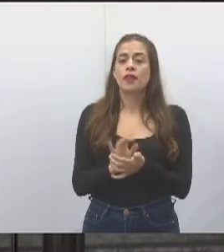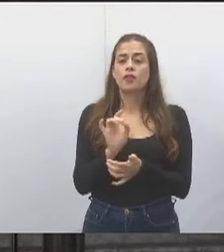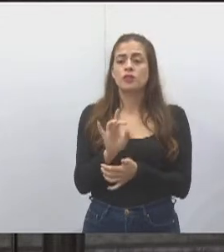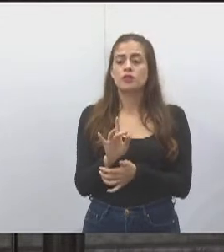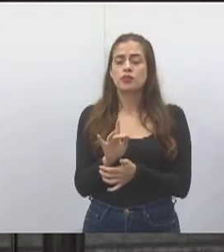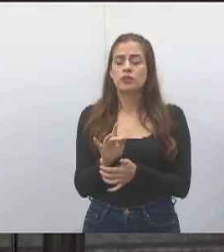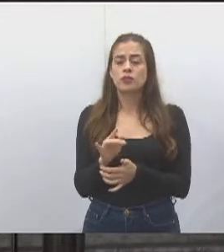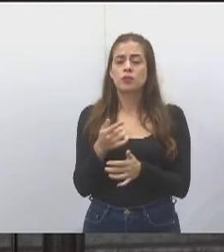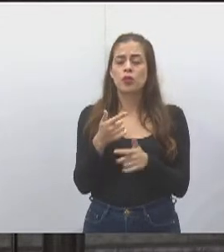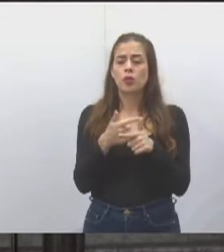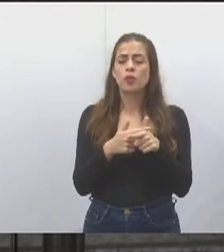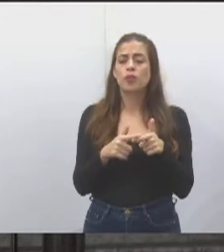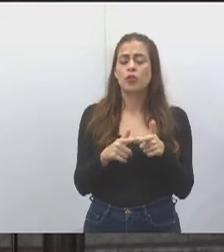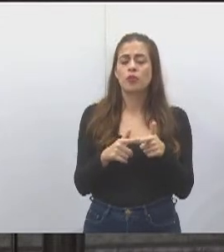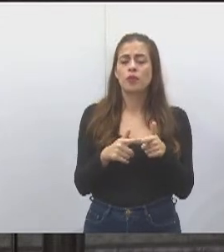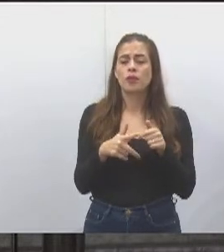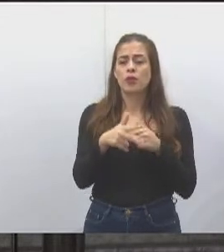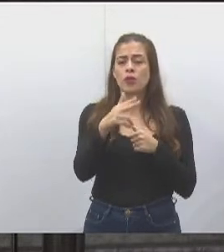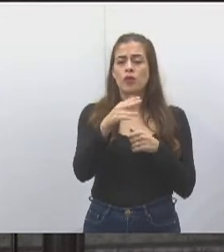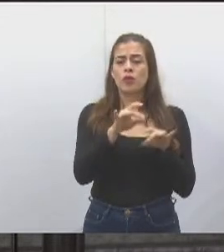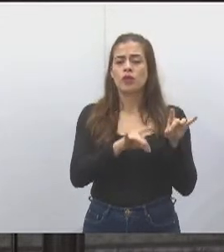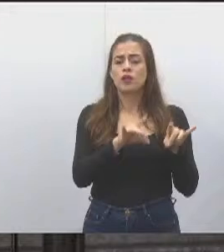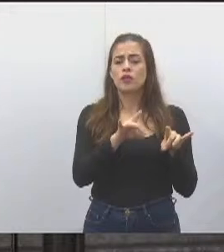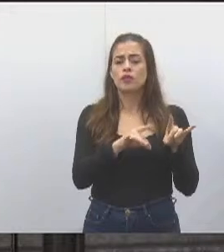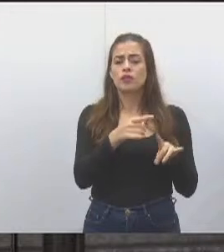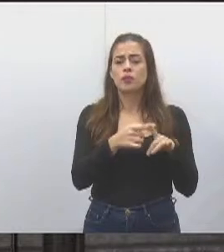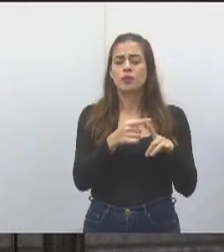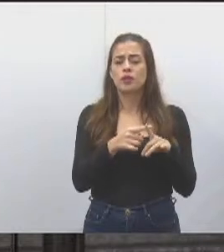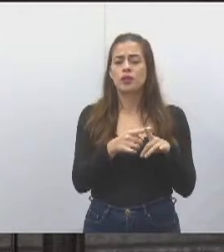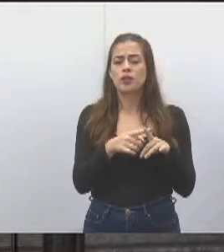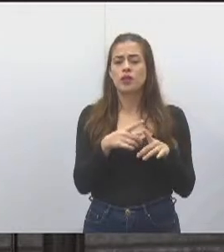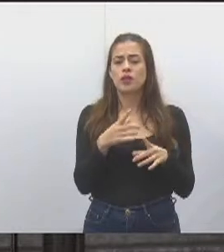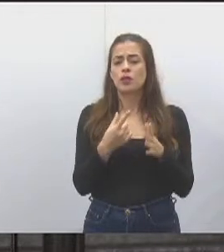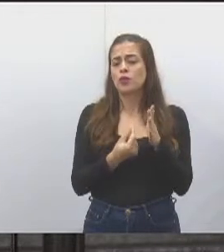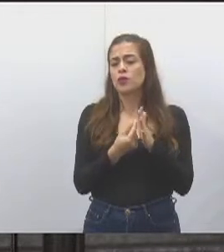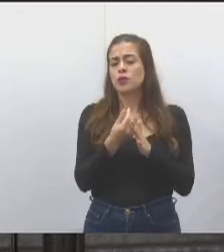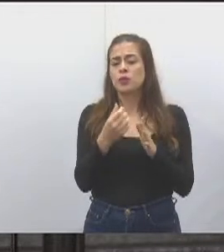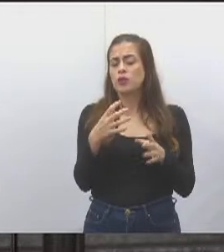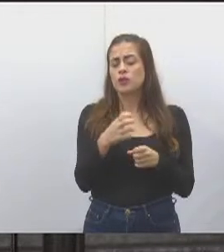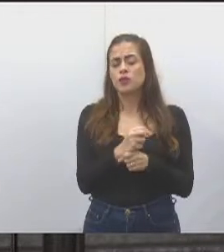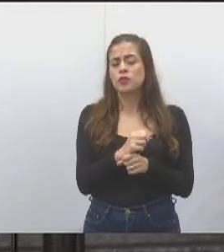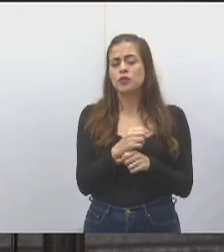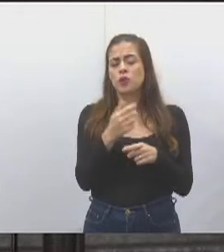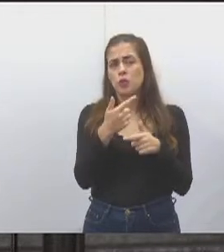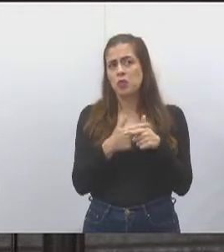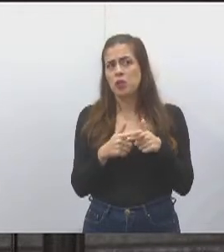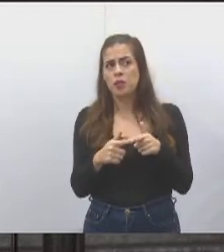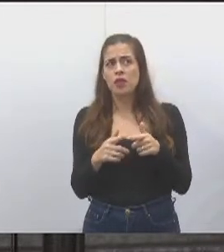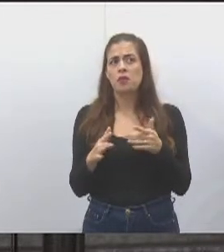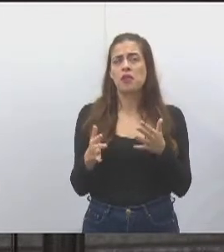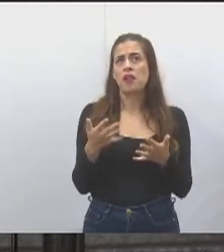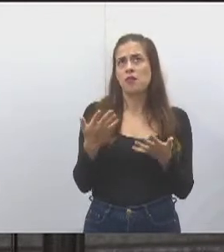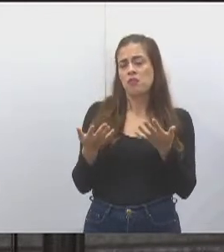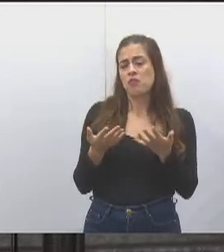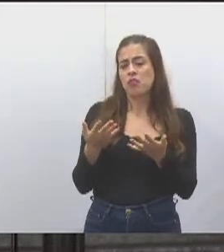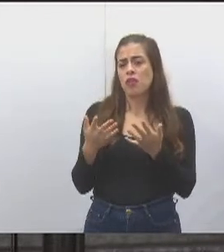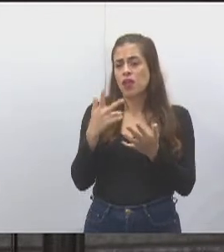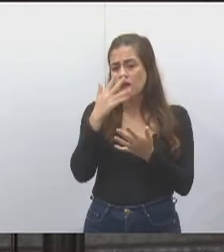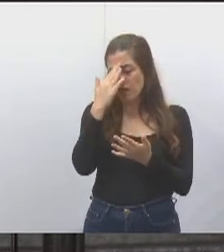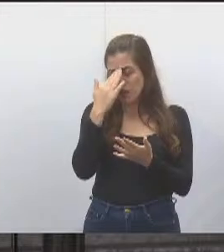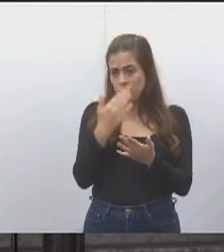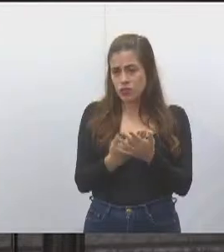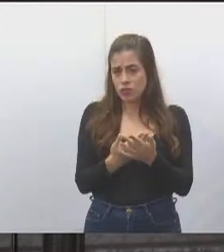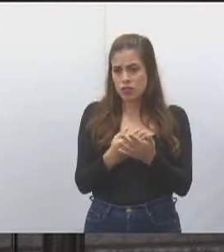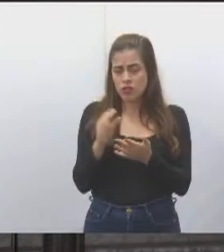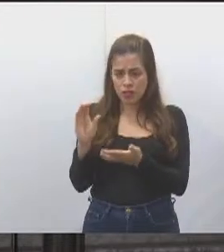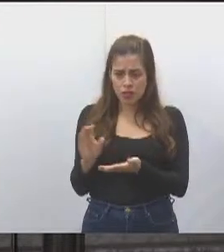aí a gente tem esse problema com os cortes aqui das oficinas, porque o orçamento não fechou, né? Por conta de alguns problemas relacionados, provavelmente, acredito eu, que é o